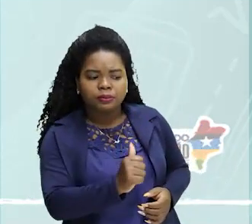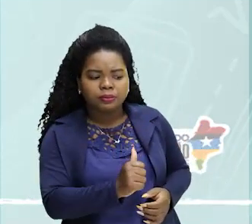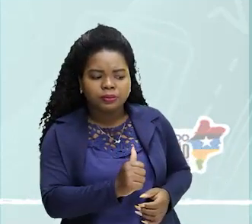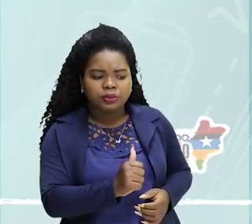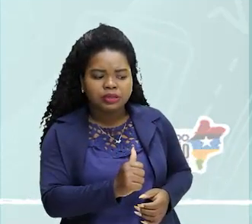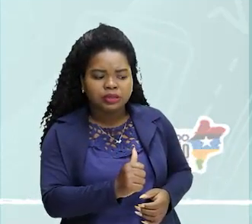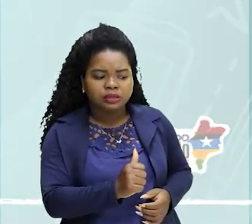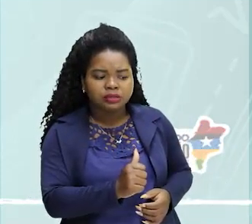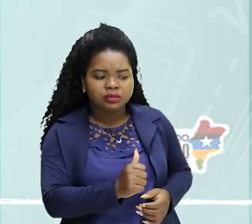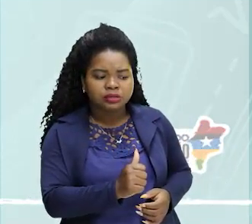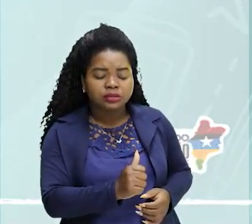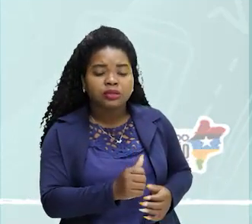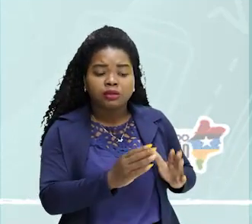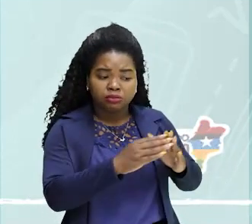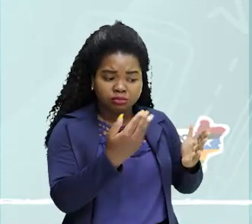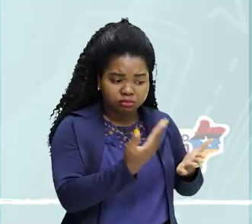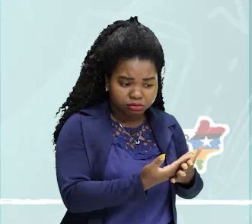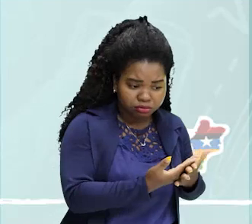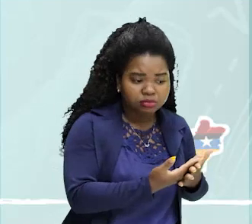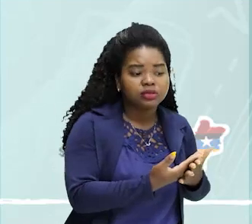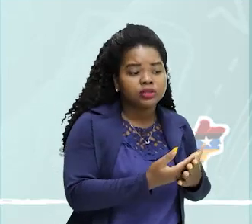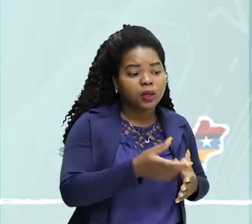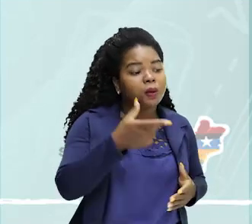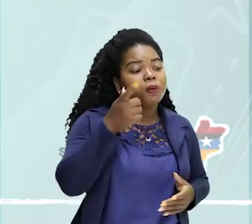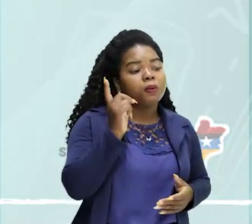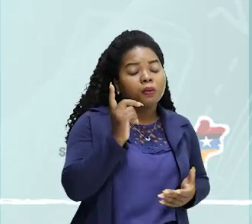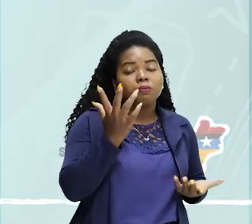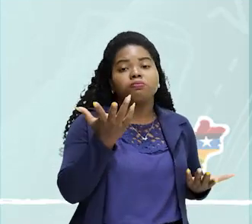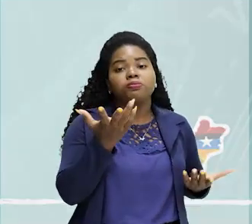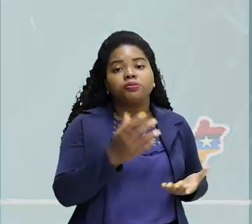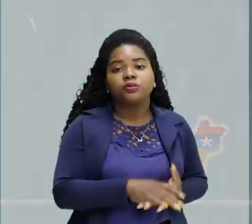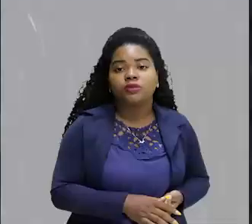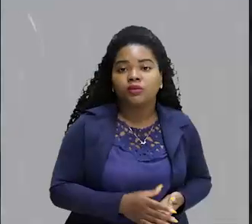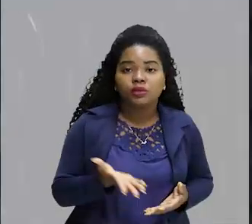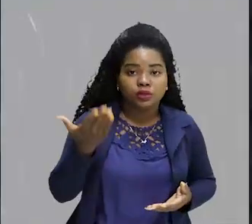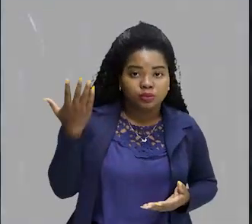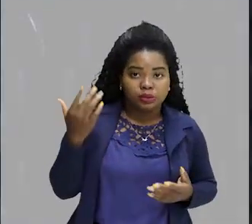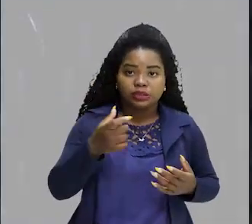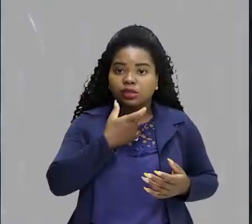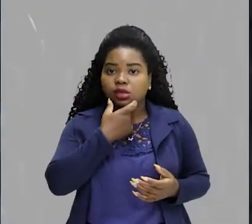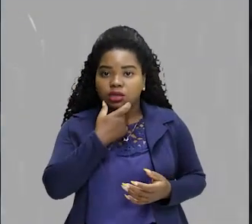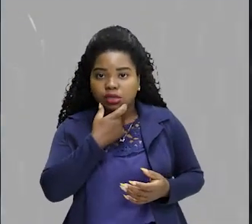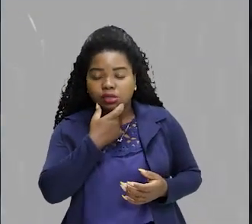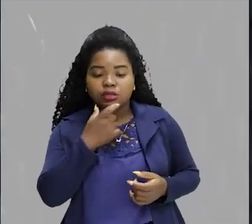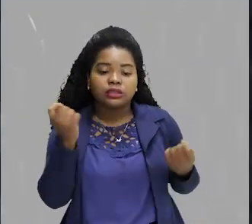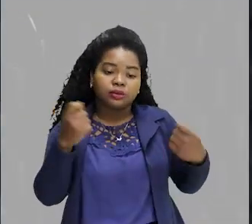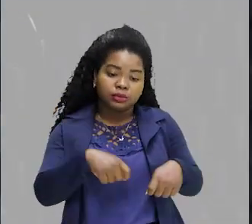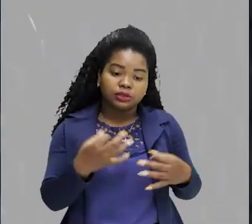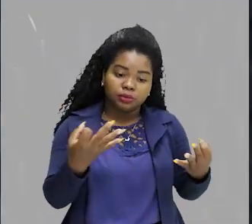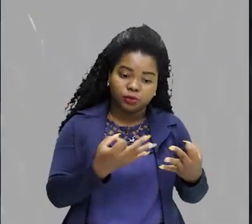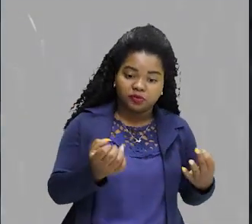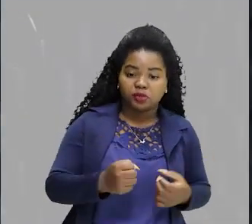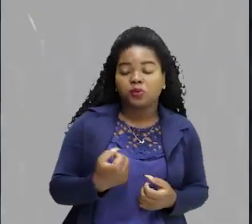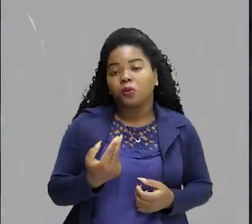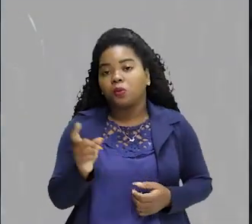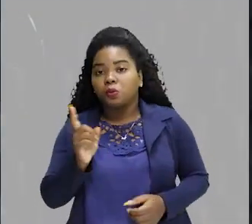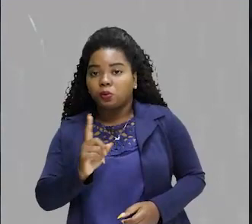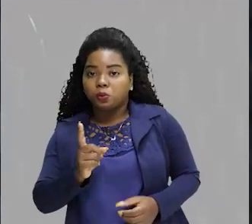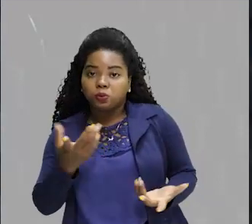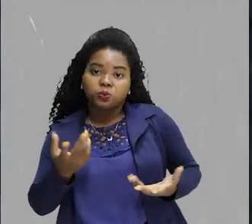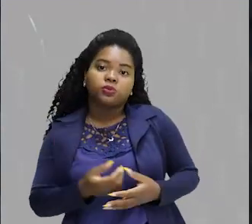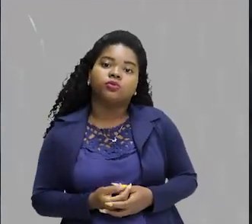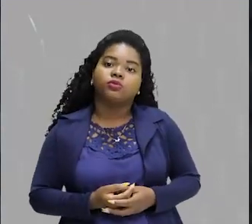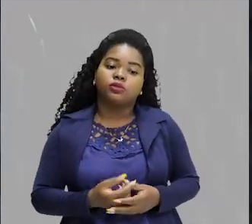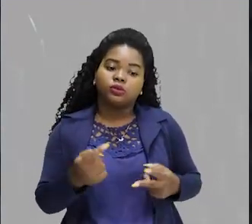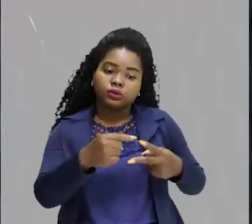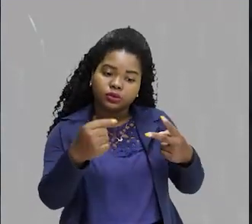Peter esteve na escola ontem. Lembra que o passado em inglês, ele tanto pode ser o passado imperfeito ou o passado perfeito. Ele serve